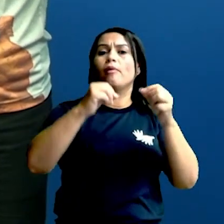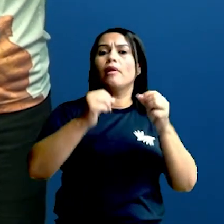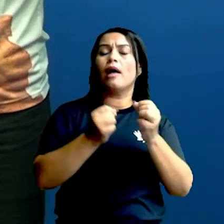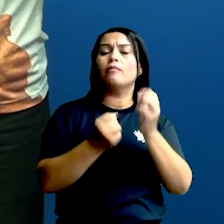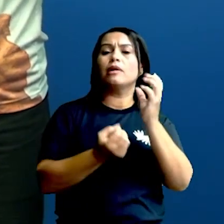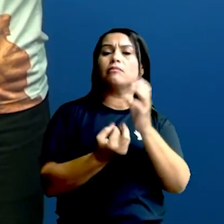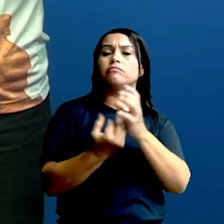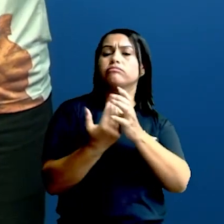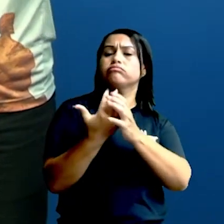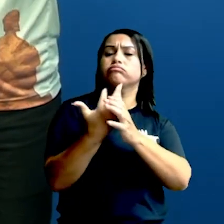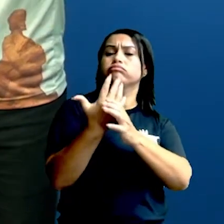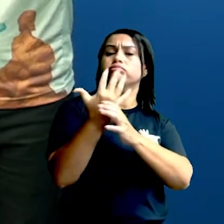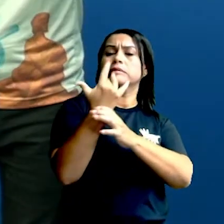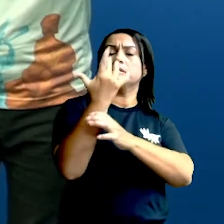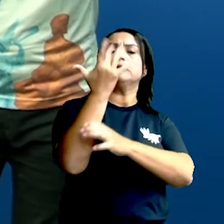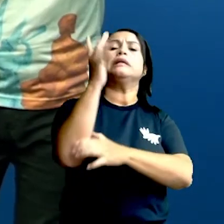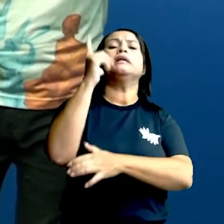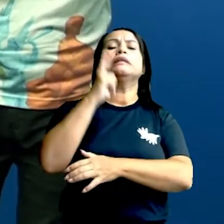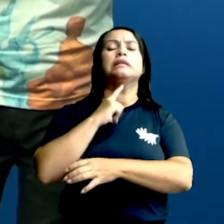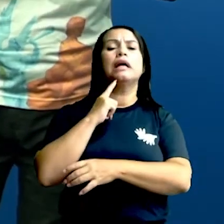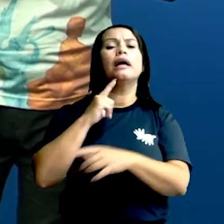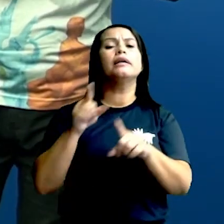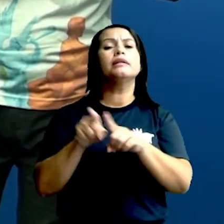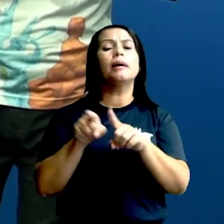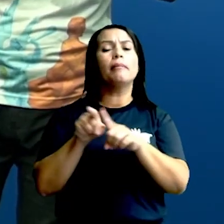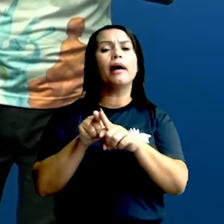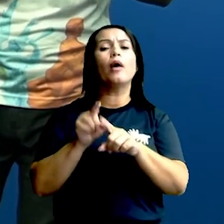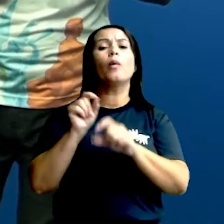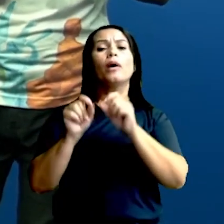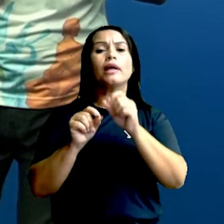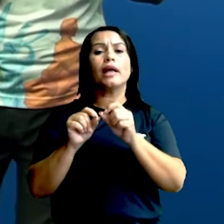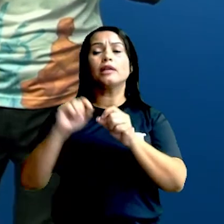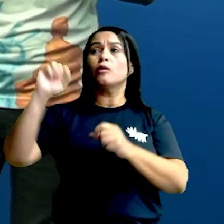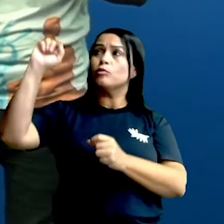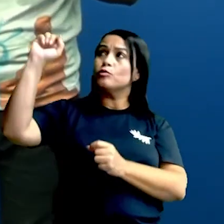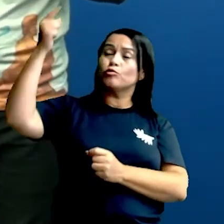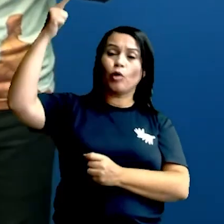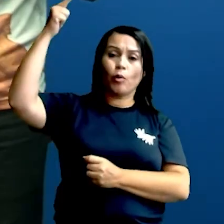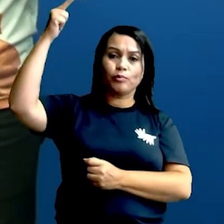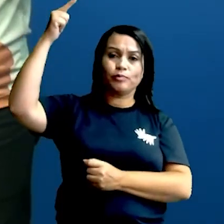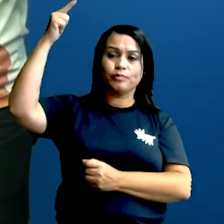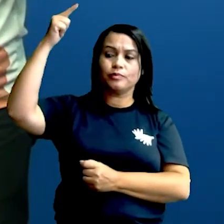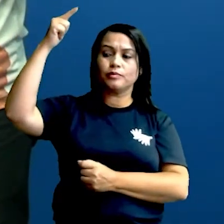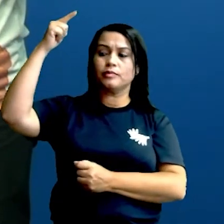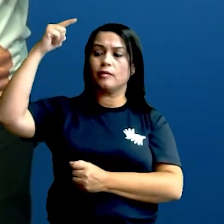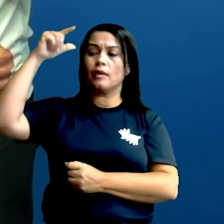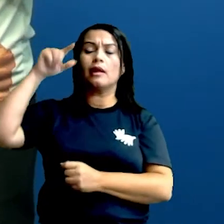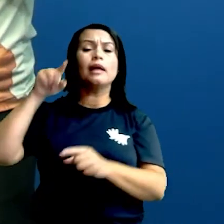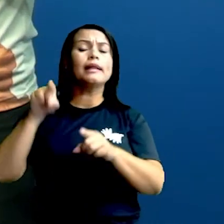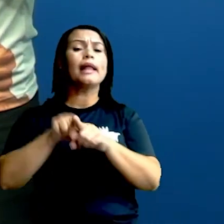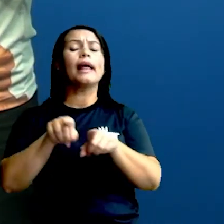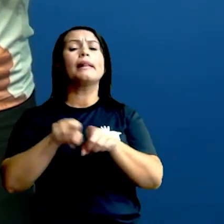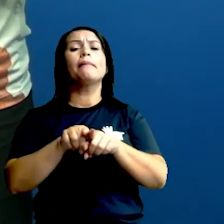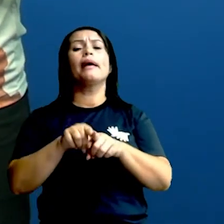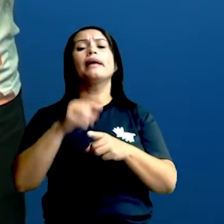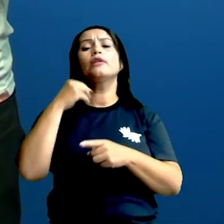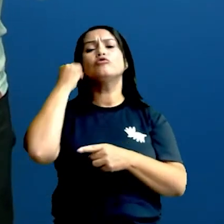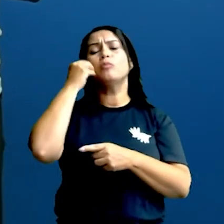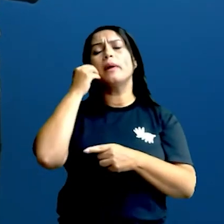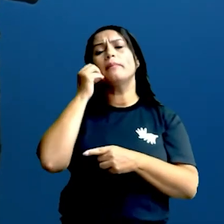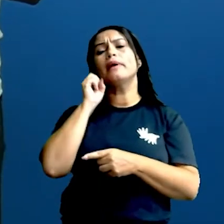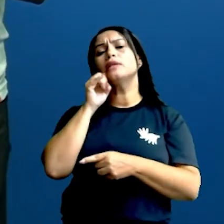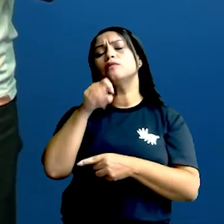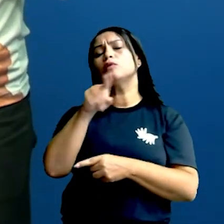cresça. Tudo a partir do estímulo luminoso, da luz solar. Existem diversos experimentos que se